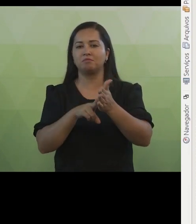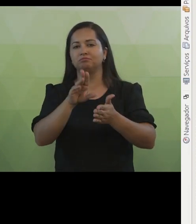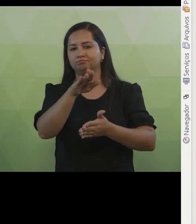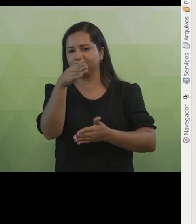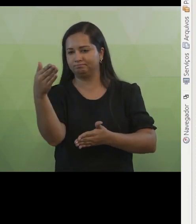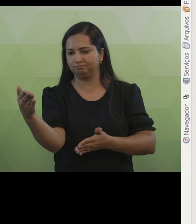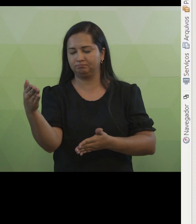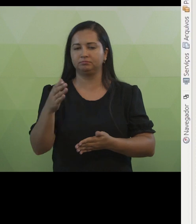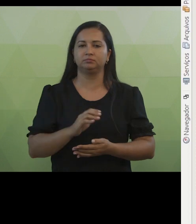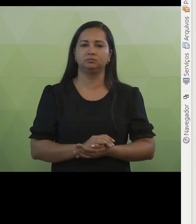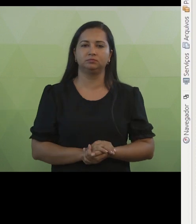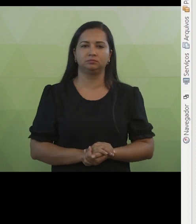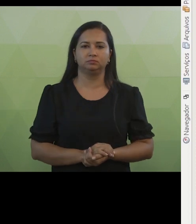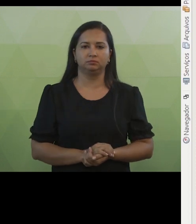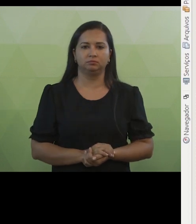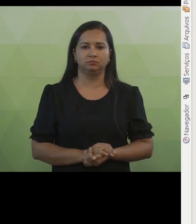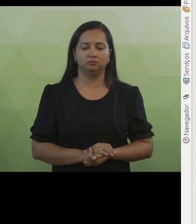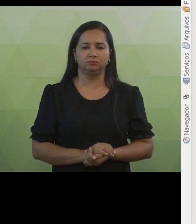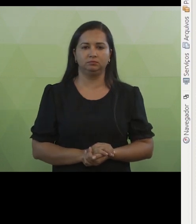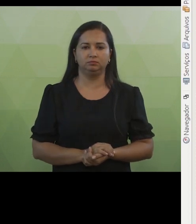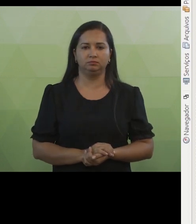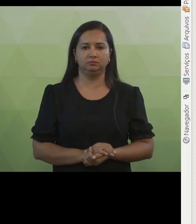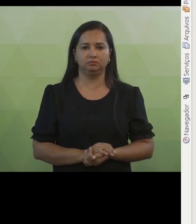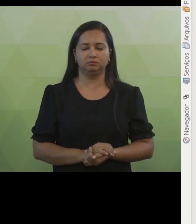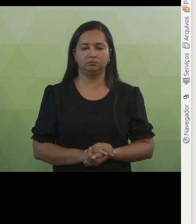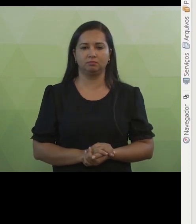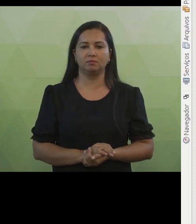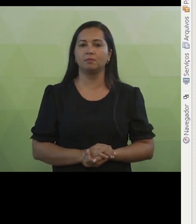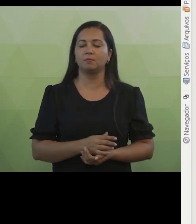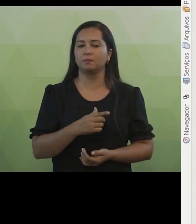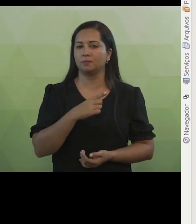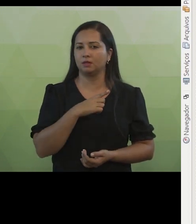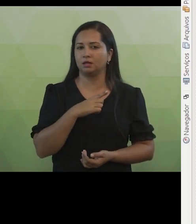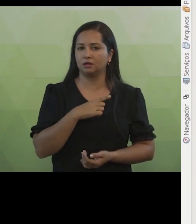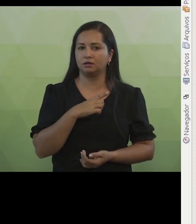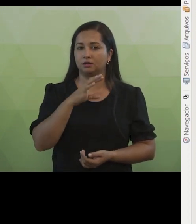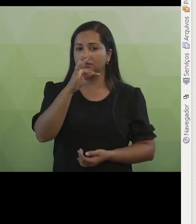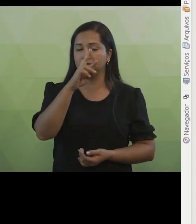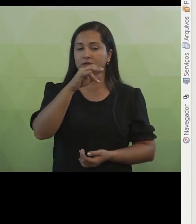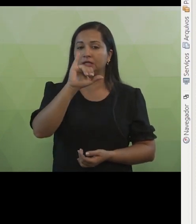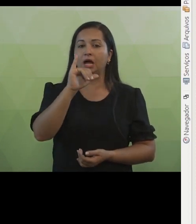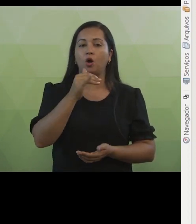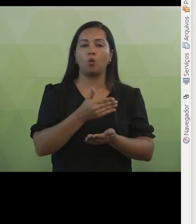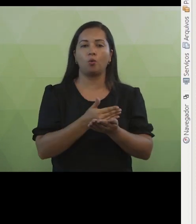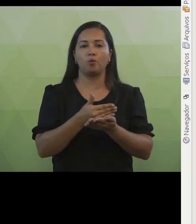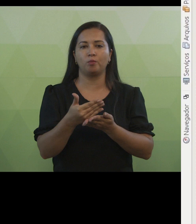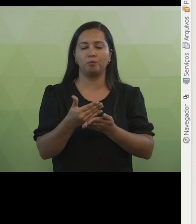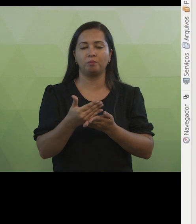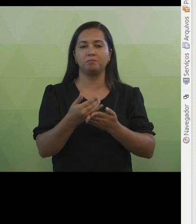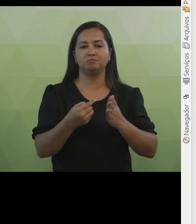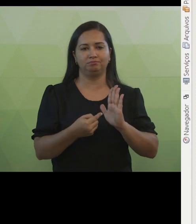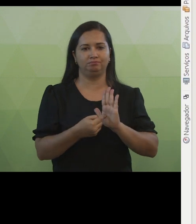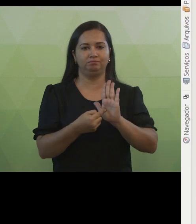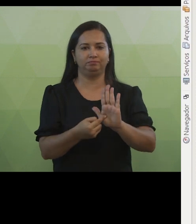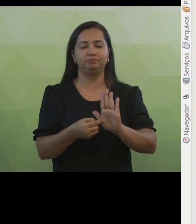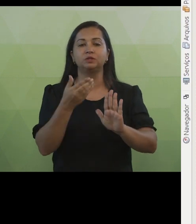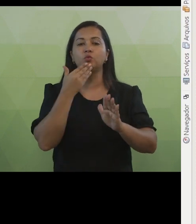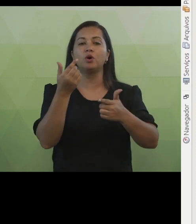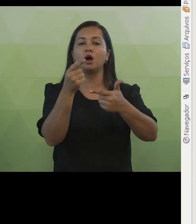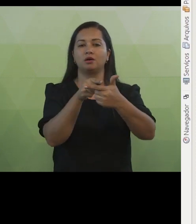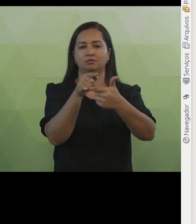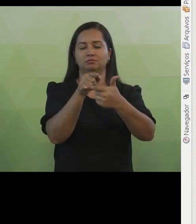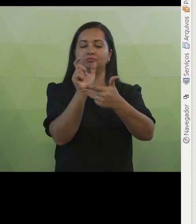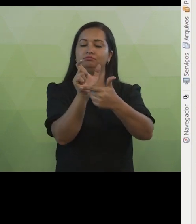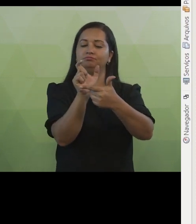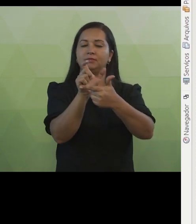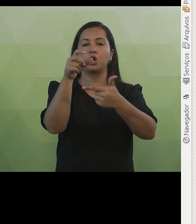resultado da divisão. O bloco try começa com a impressão, solicitando o numerador